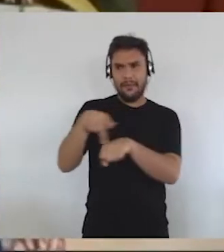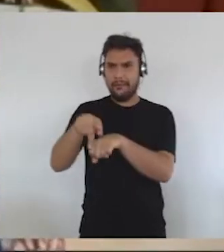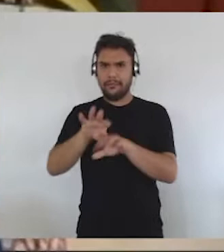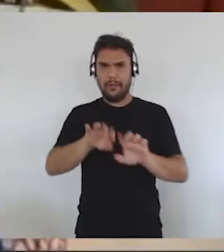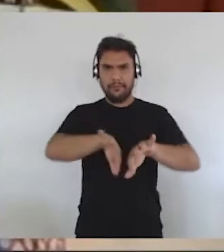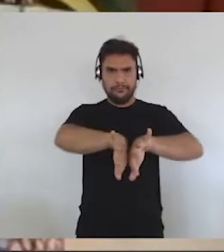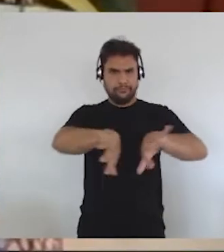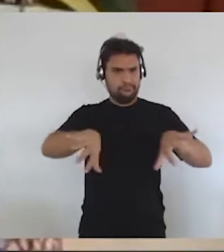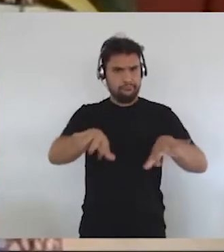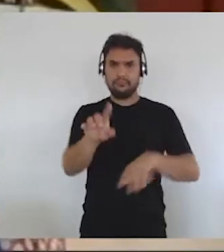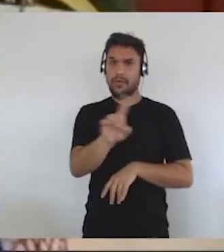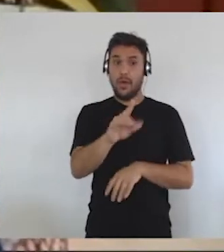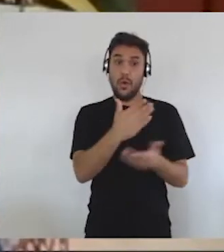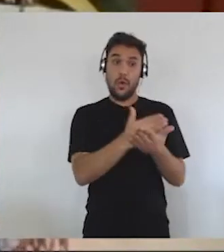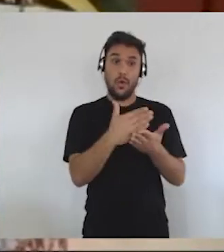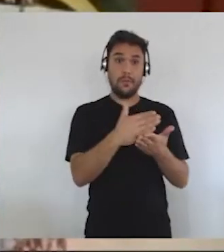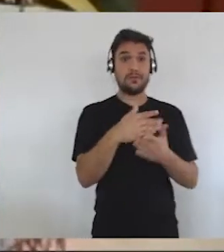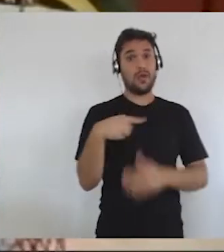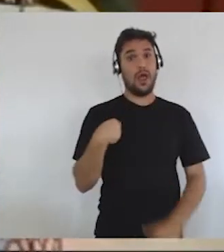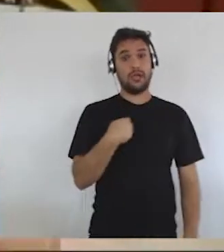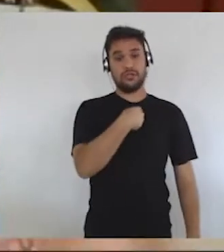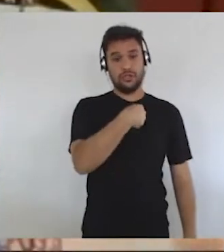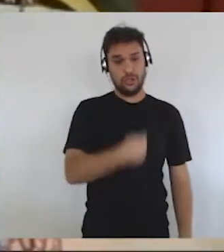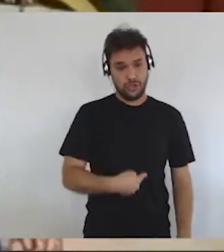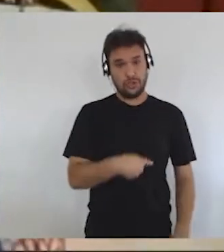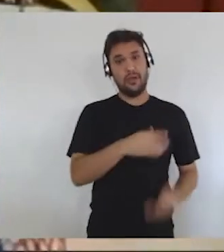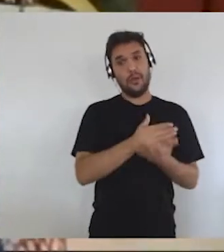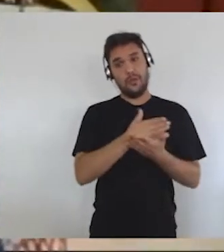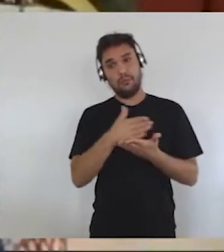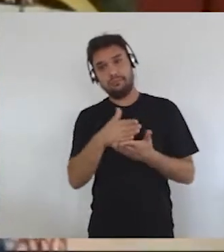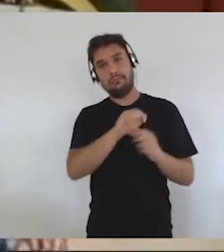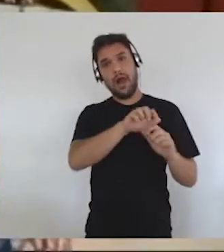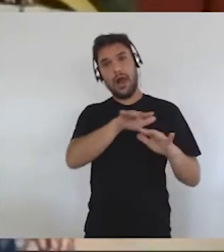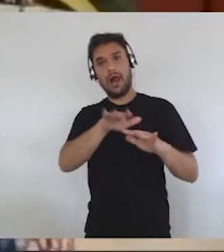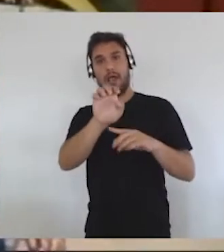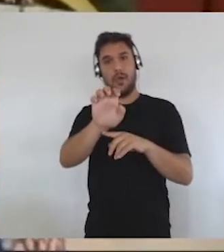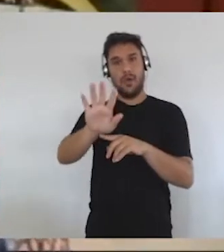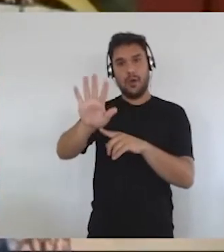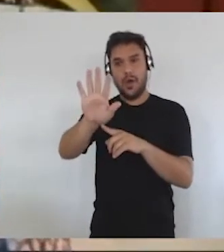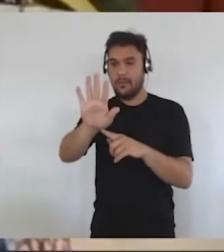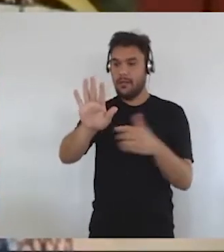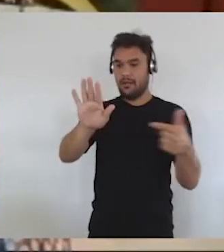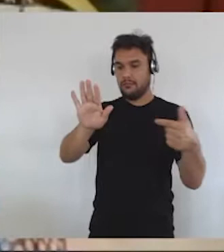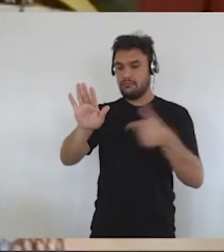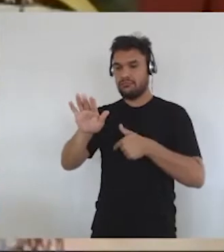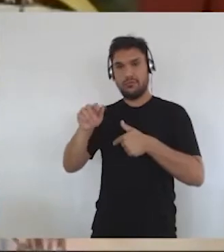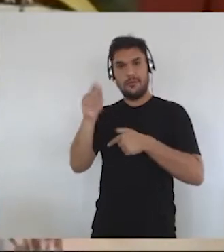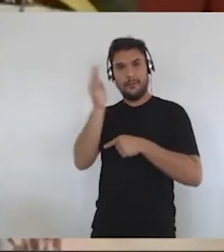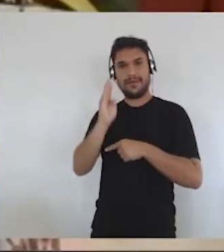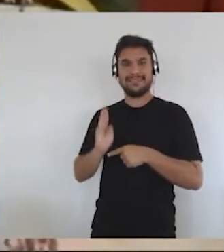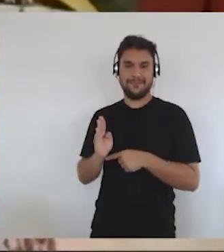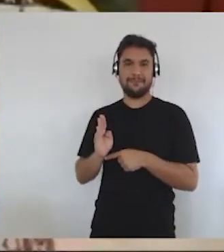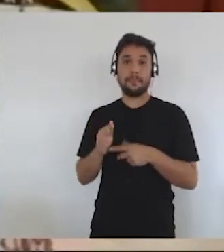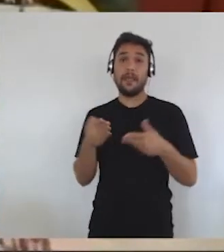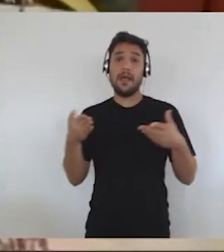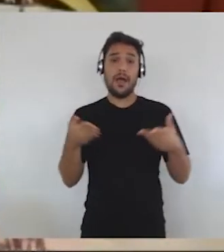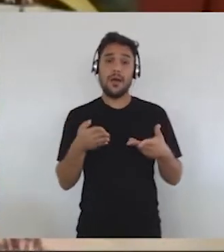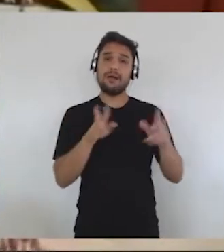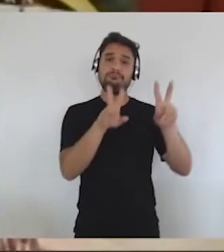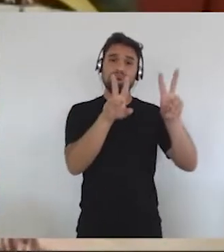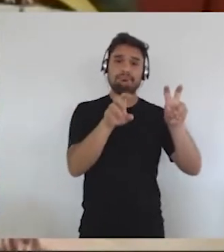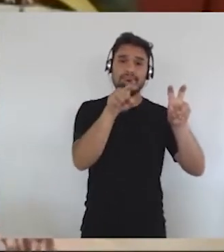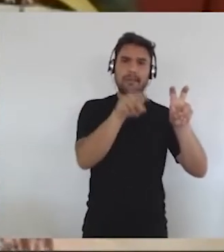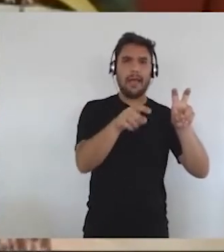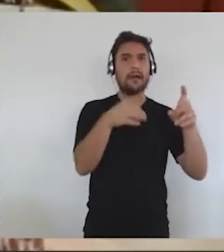na China, logo se alastrou para a Europa e chegou no Brasil. E para tratar desse tema tão interessante,